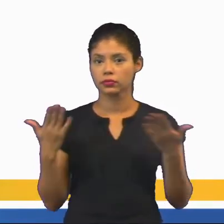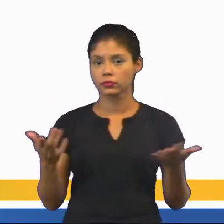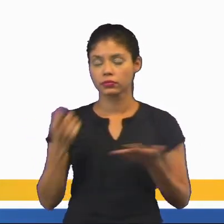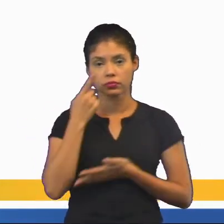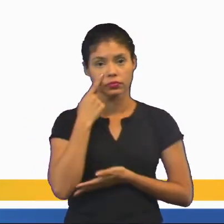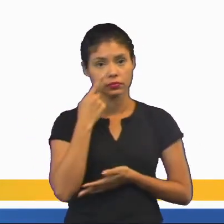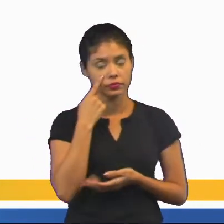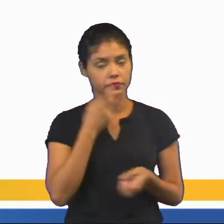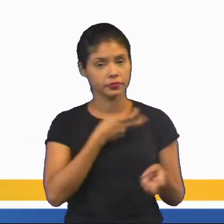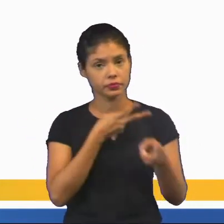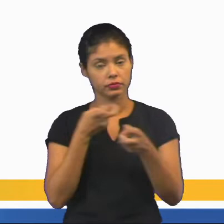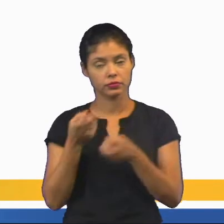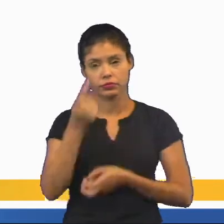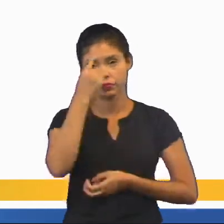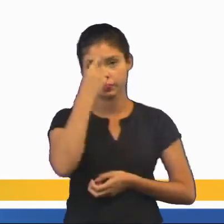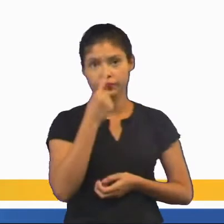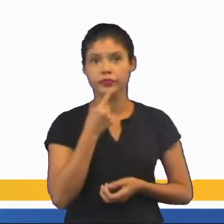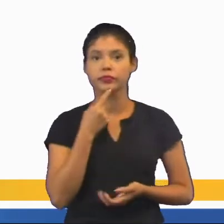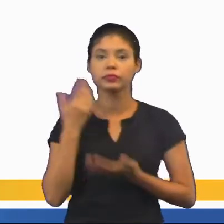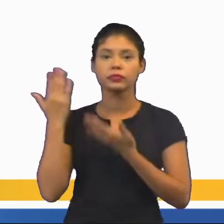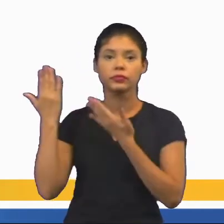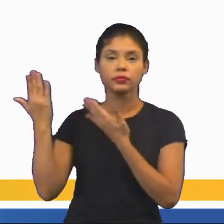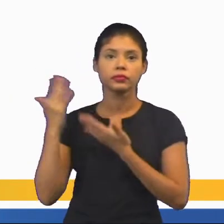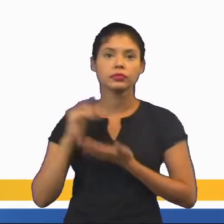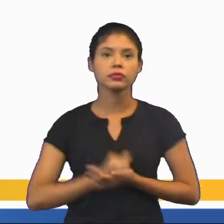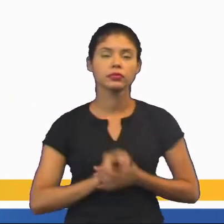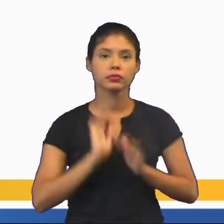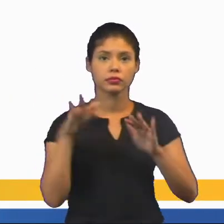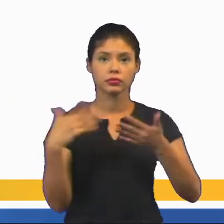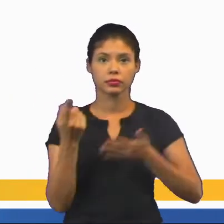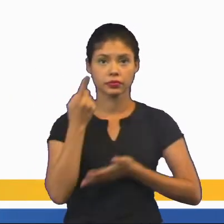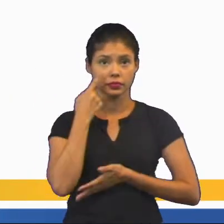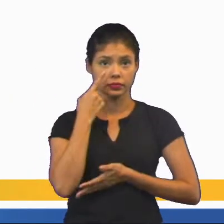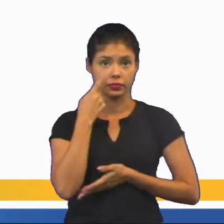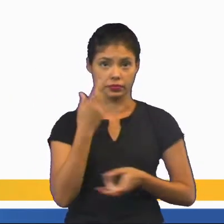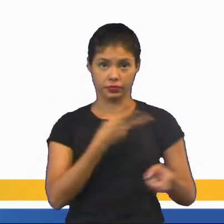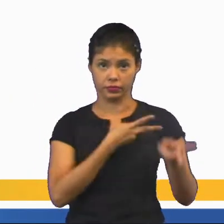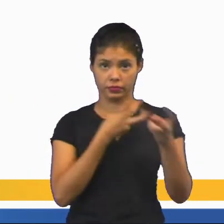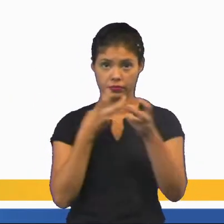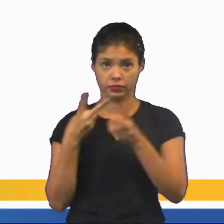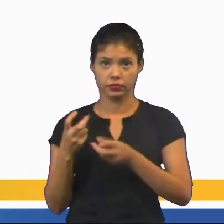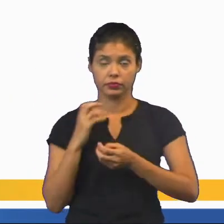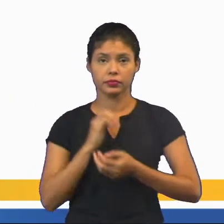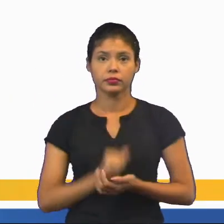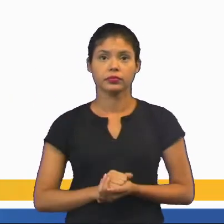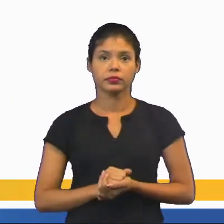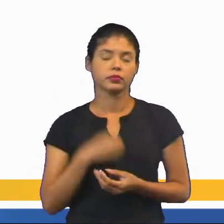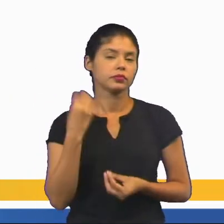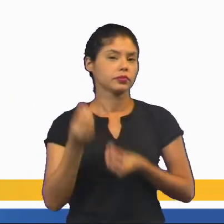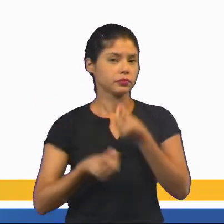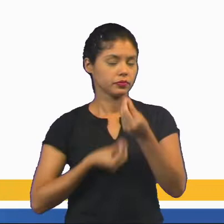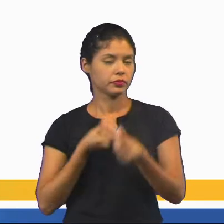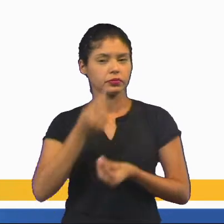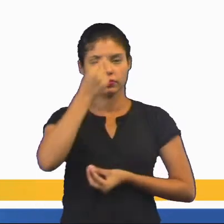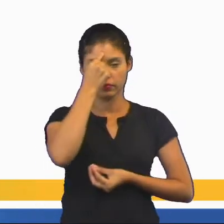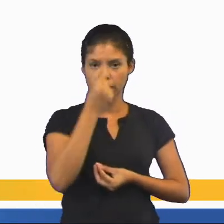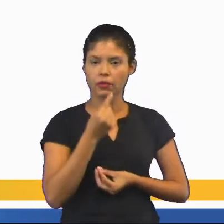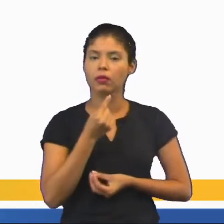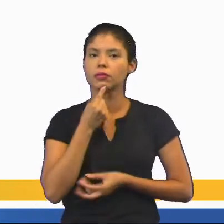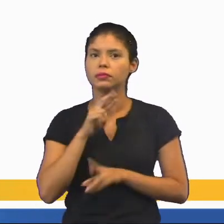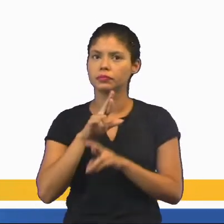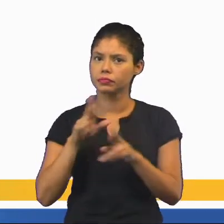Então, quero que vocês observem esta imagem. Olhem só, percebam, como esta